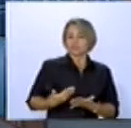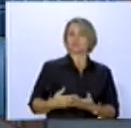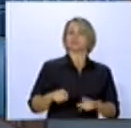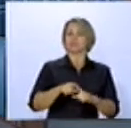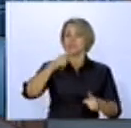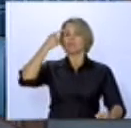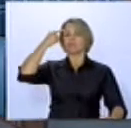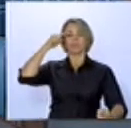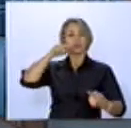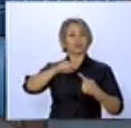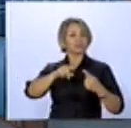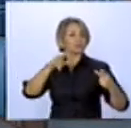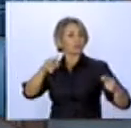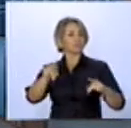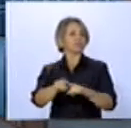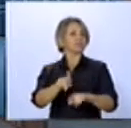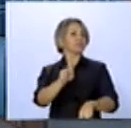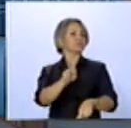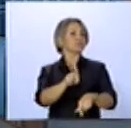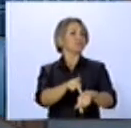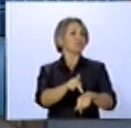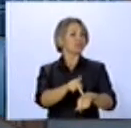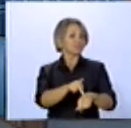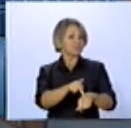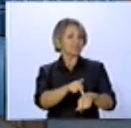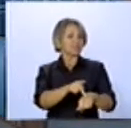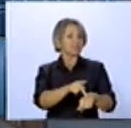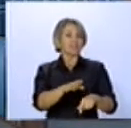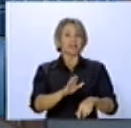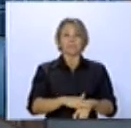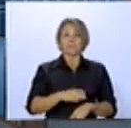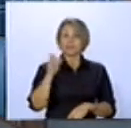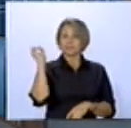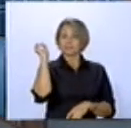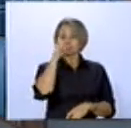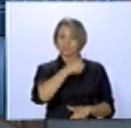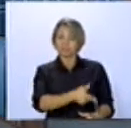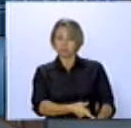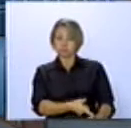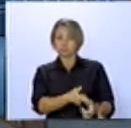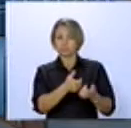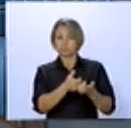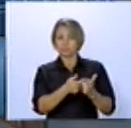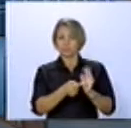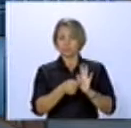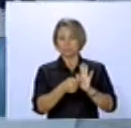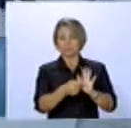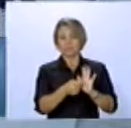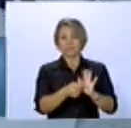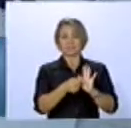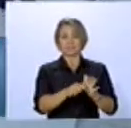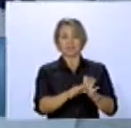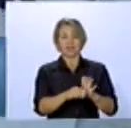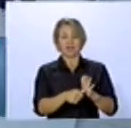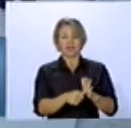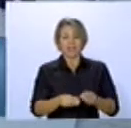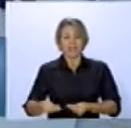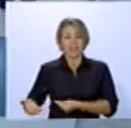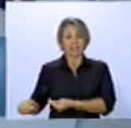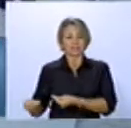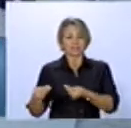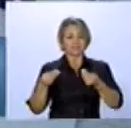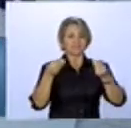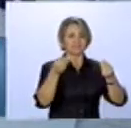Assim como as pedras que artéria de mais grosso calibre que alimenta a corrupção é a doação de empresas